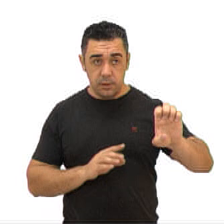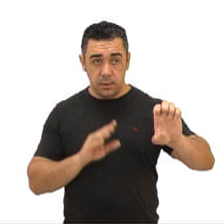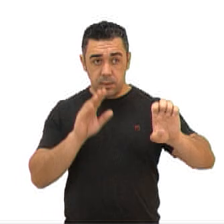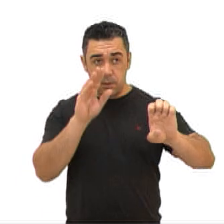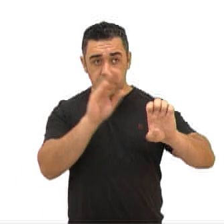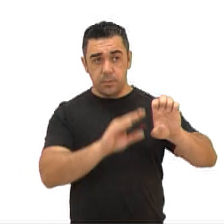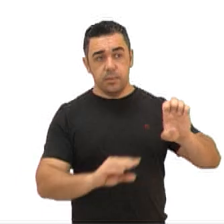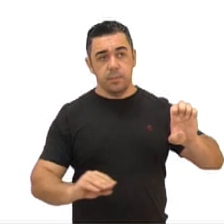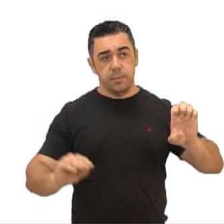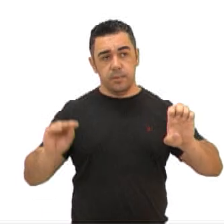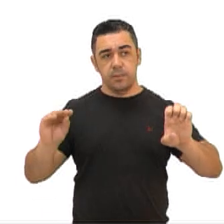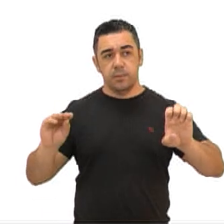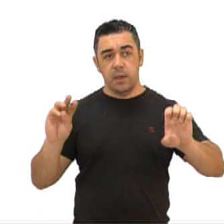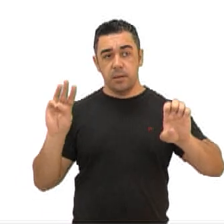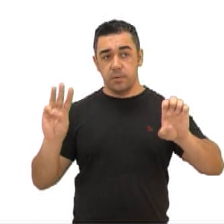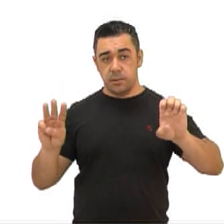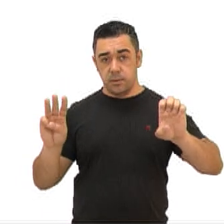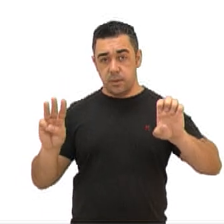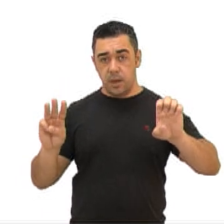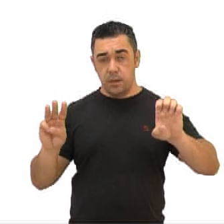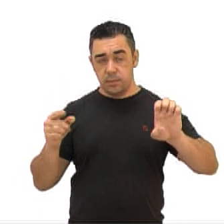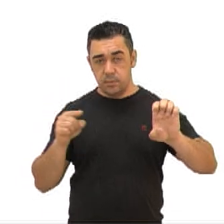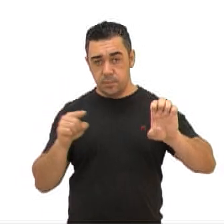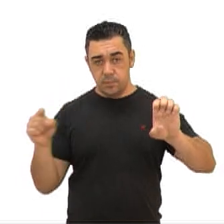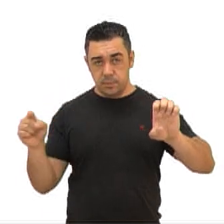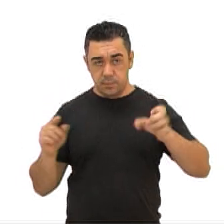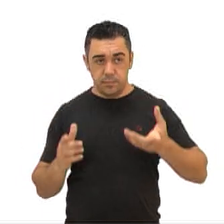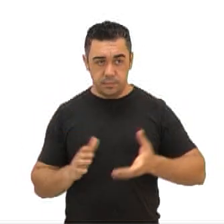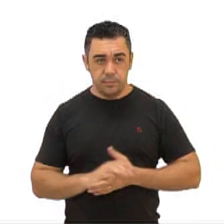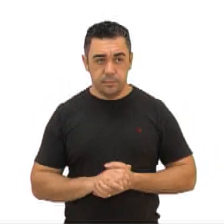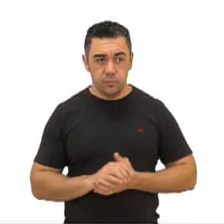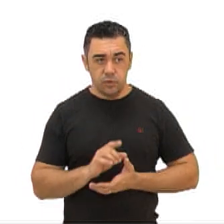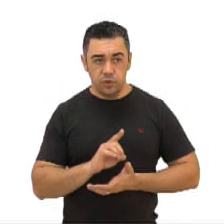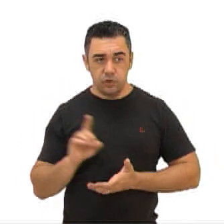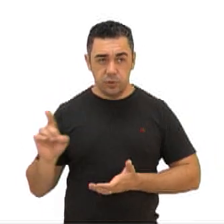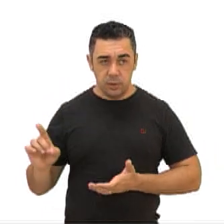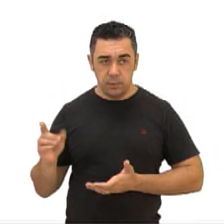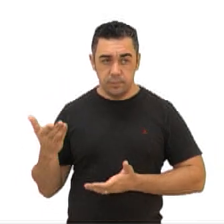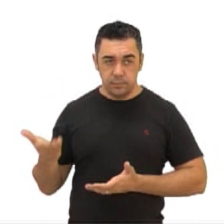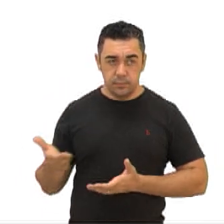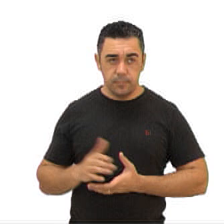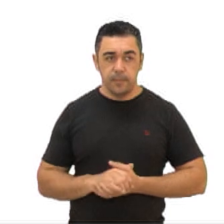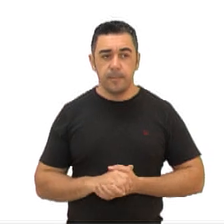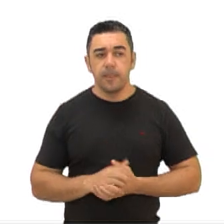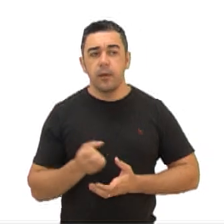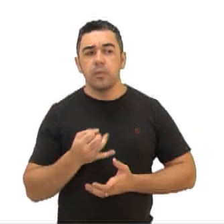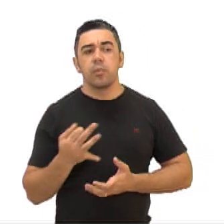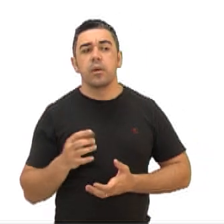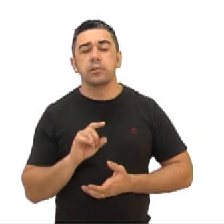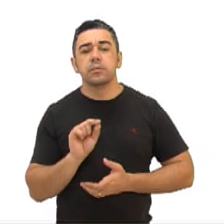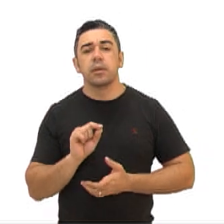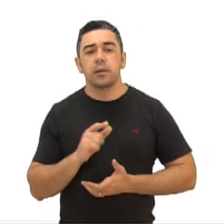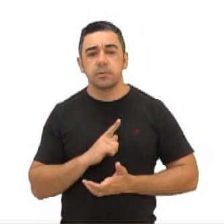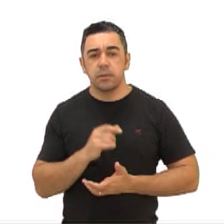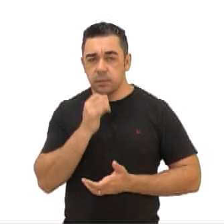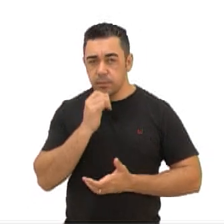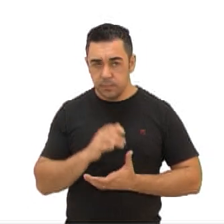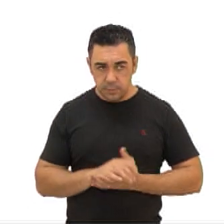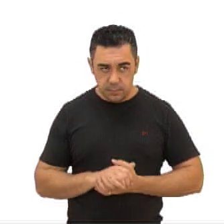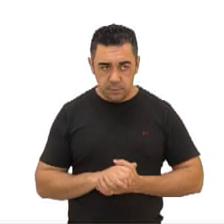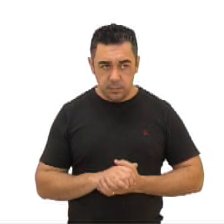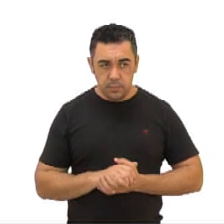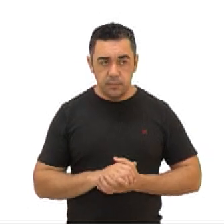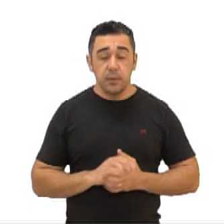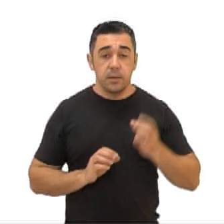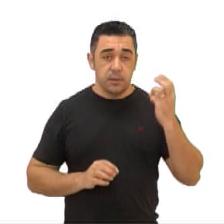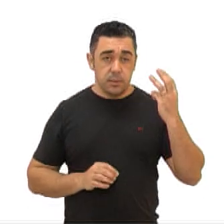vai equivaler a 3 maçãs do lado direito do membro. E agora, quanto vale a maçã?